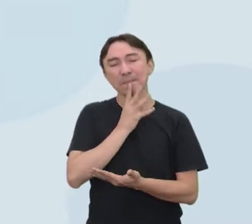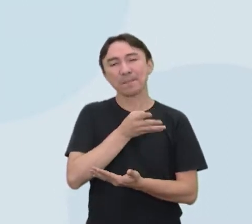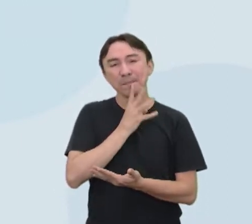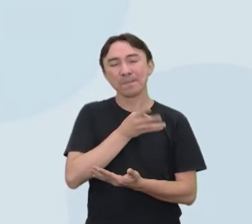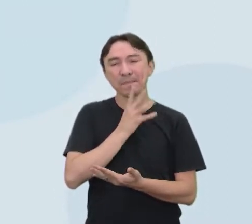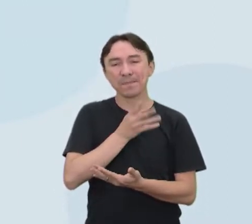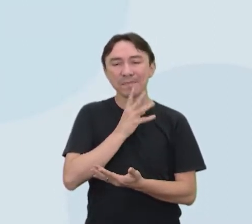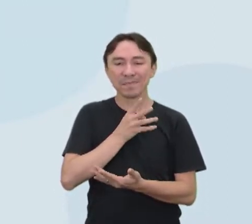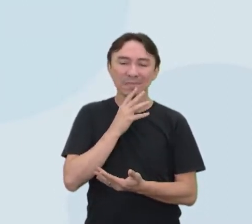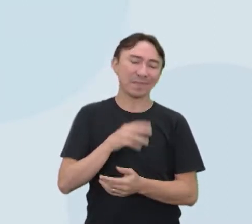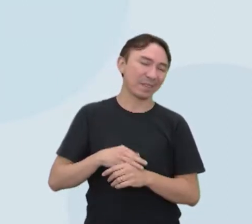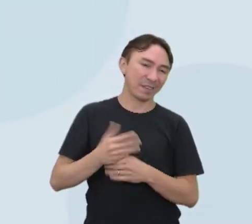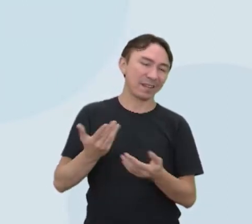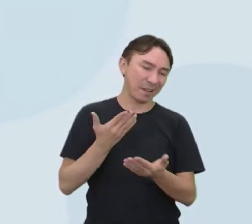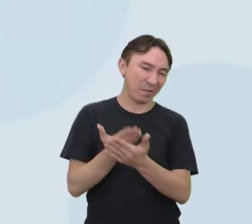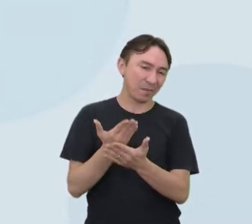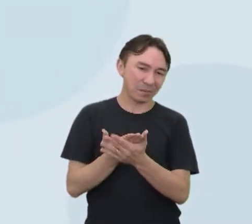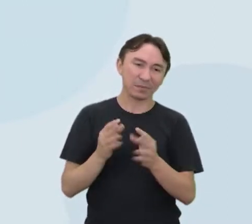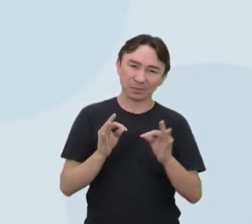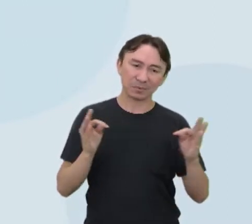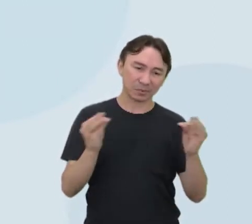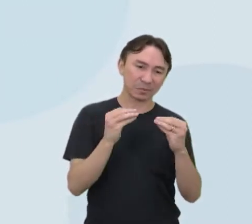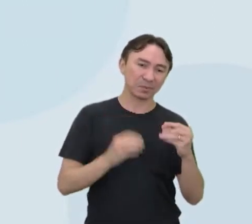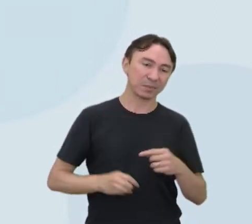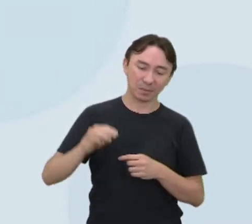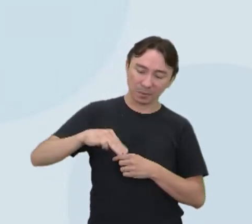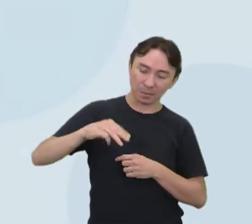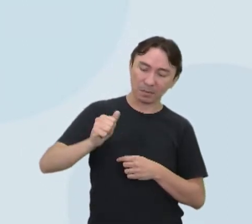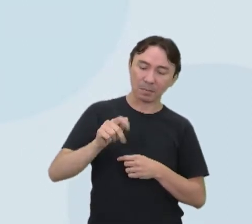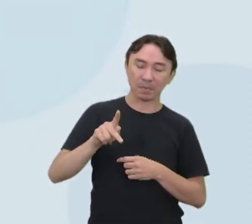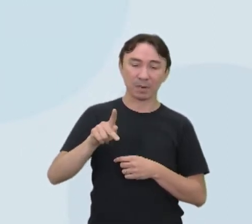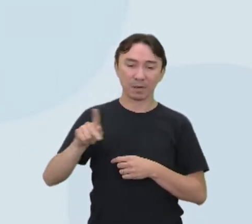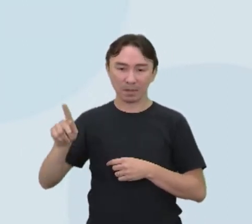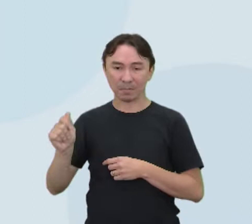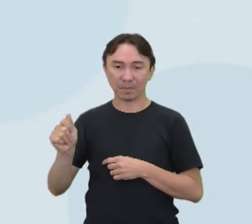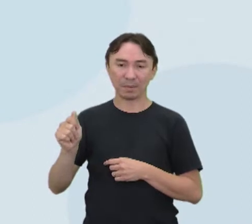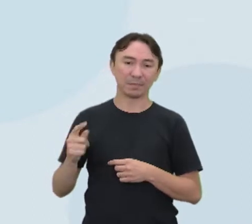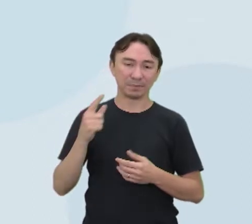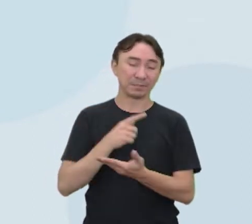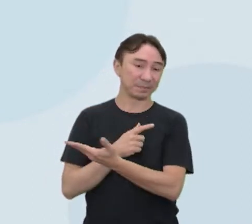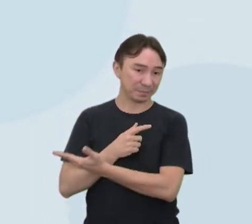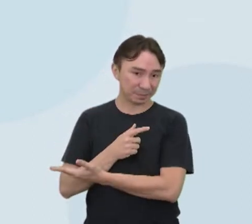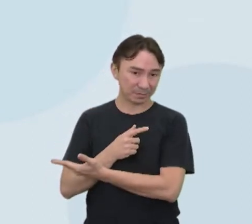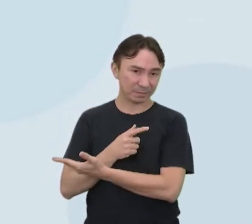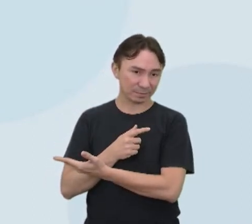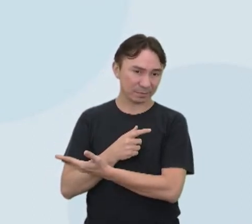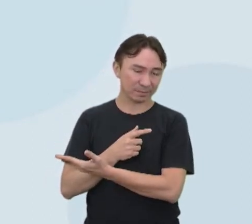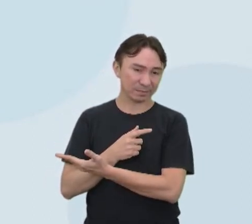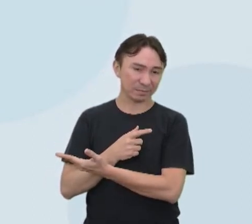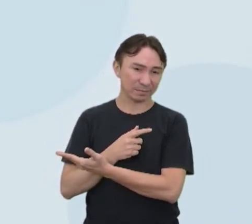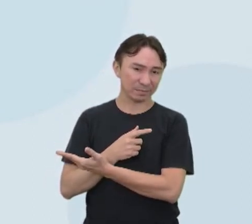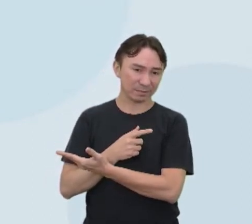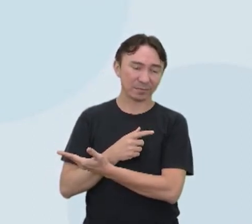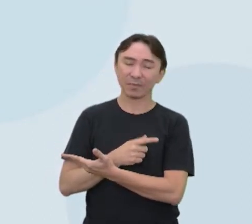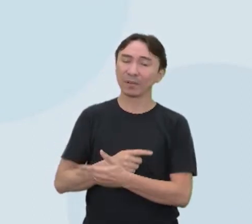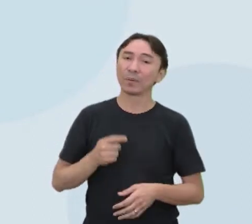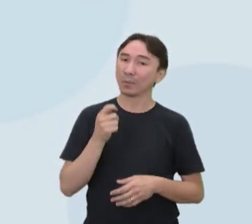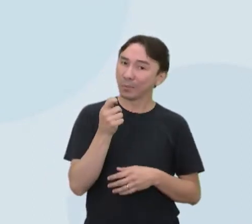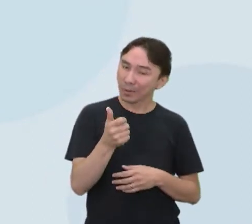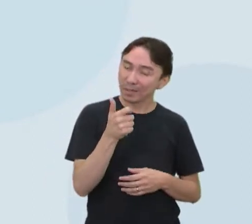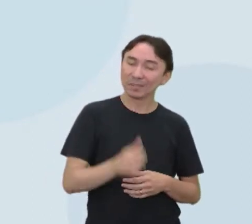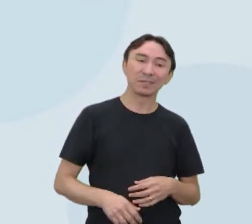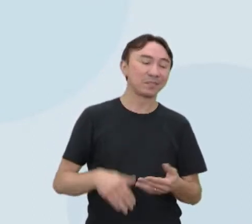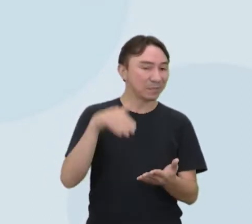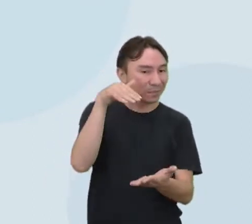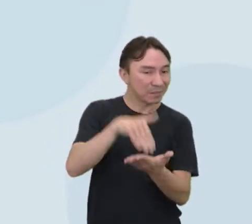em todas as aulas, o nosso material de apoio aí, o mapa, nós escrevemos aí nosso aprofundamento curricular, está acabando daqui a pouco, No